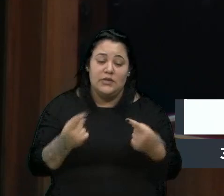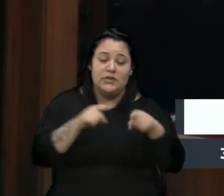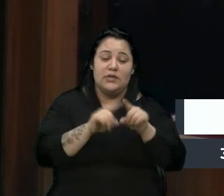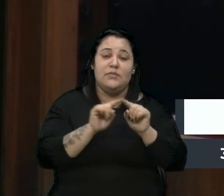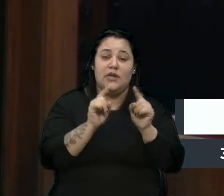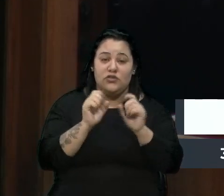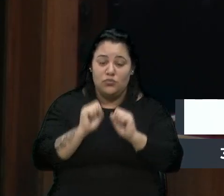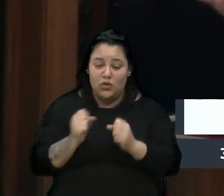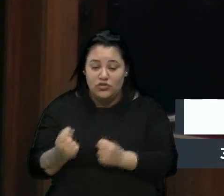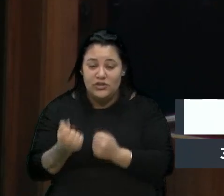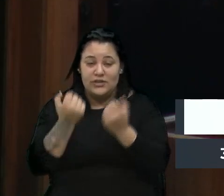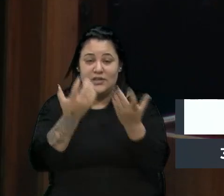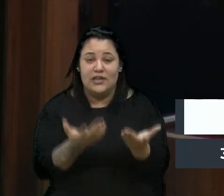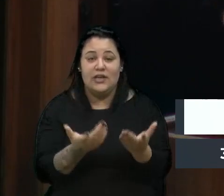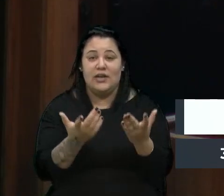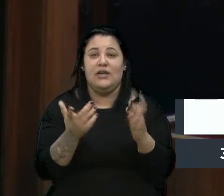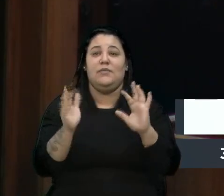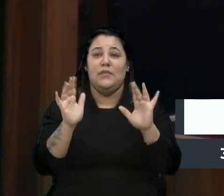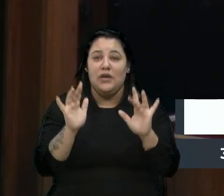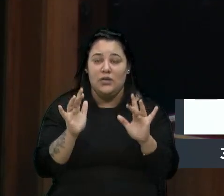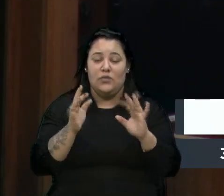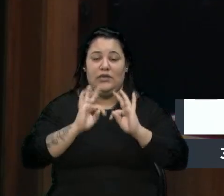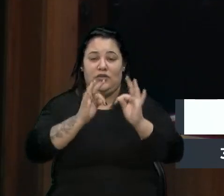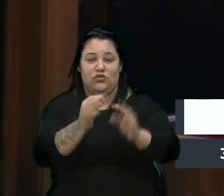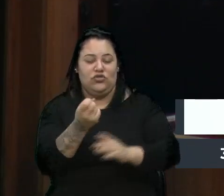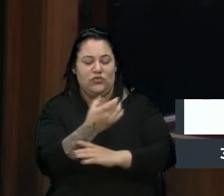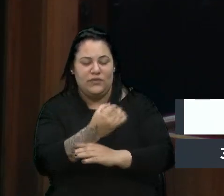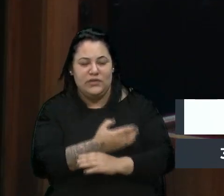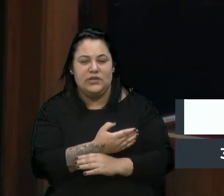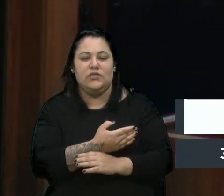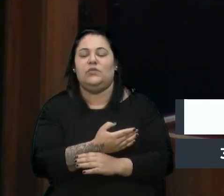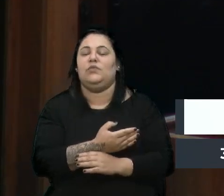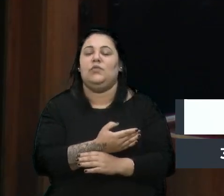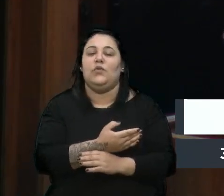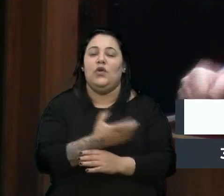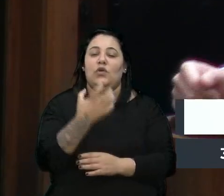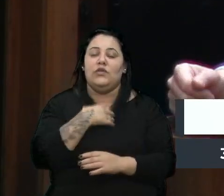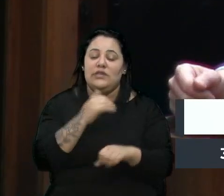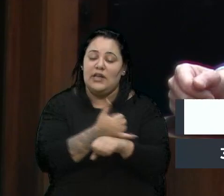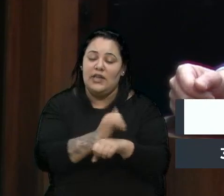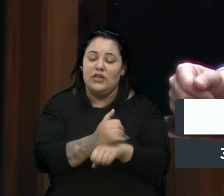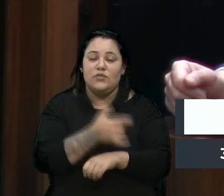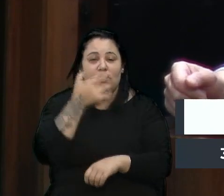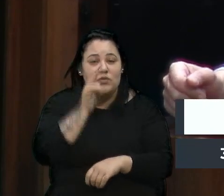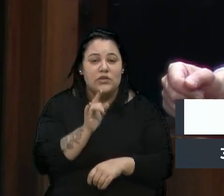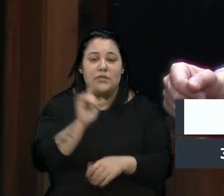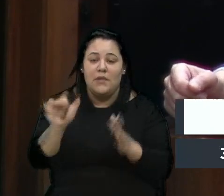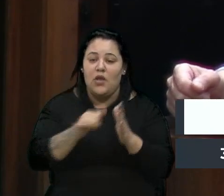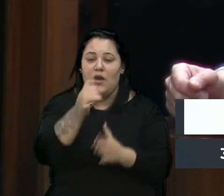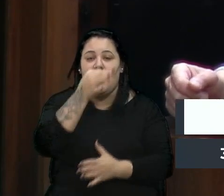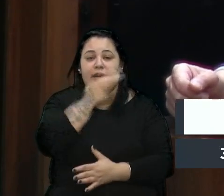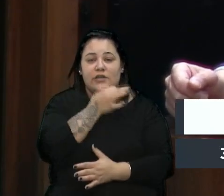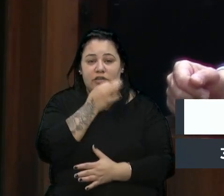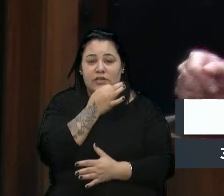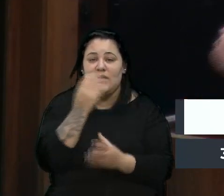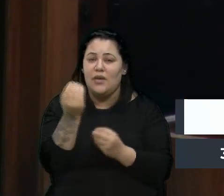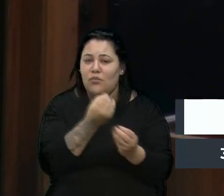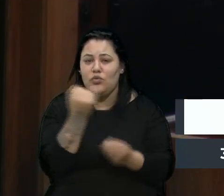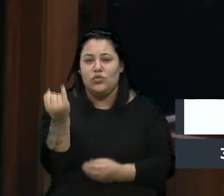na mão a peça, a chave para conseguir abrir a porta, fazer acontecer Caxias do Sul. E isso é muito